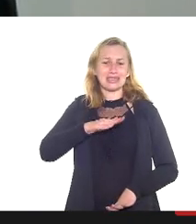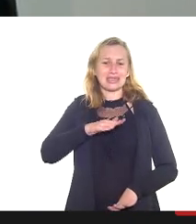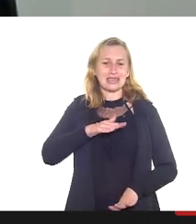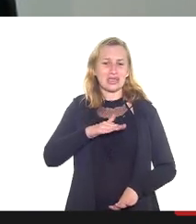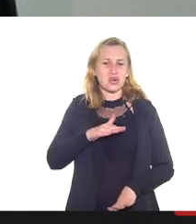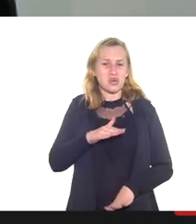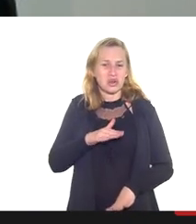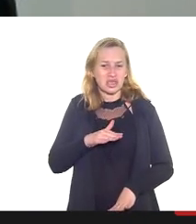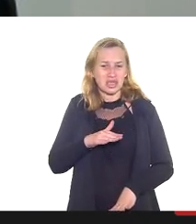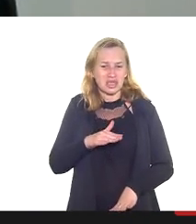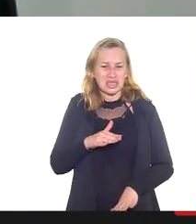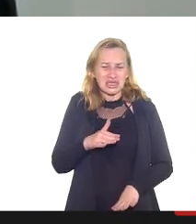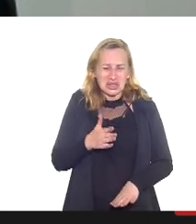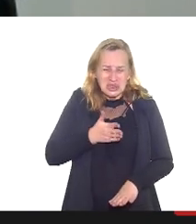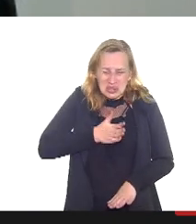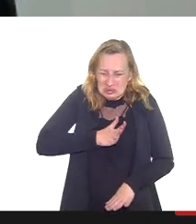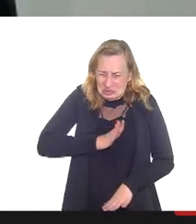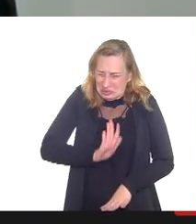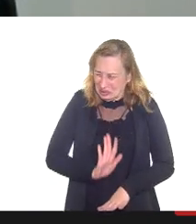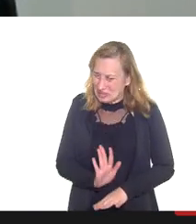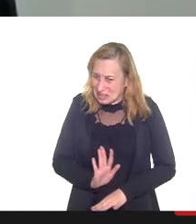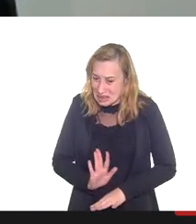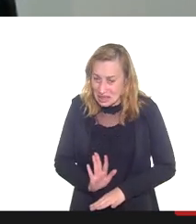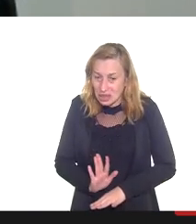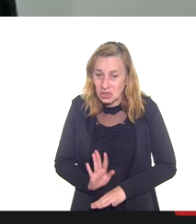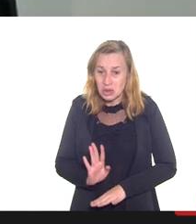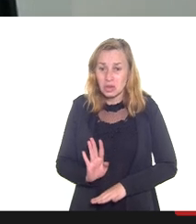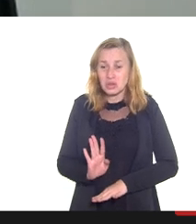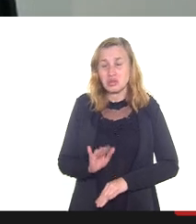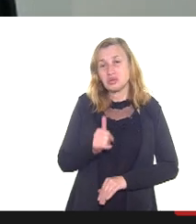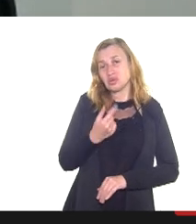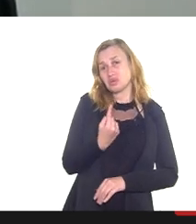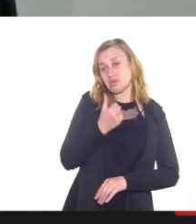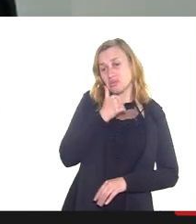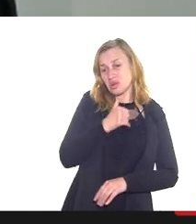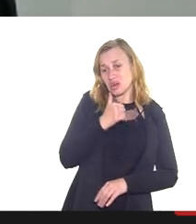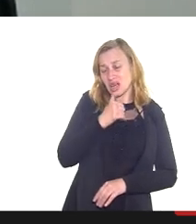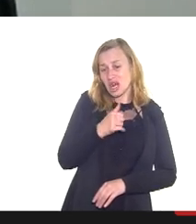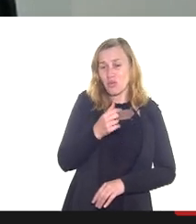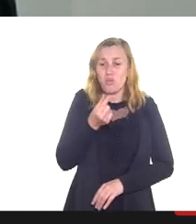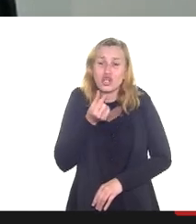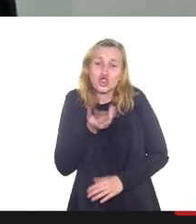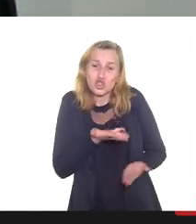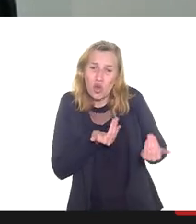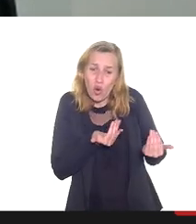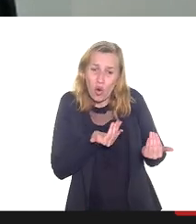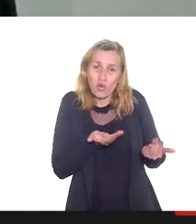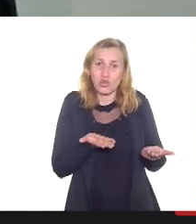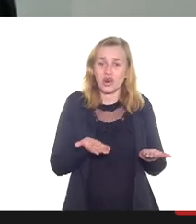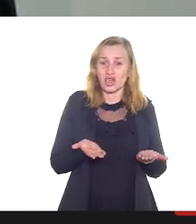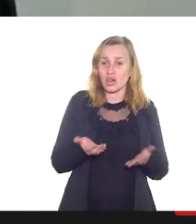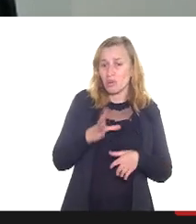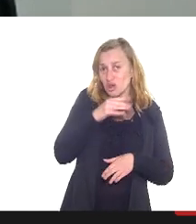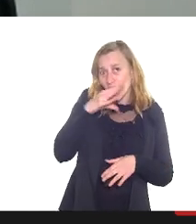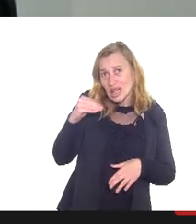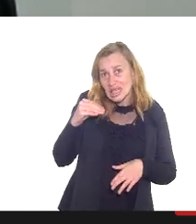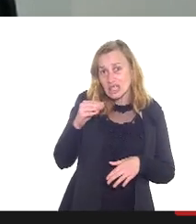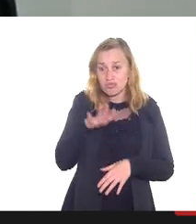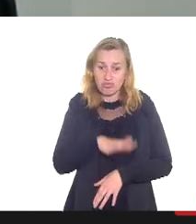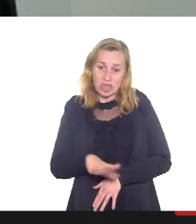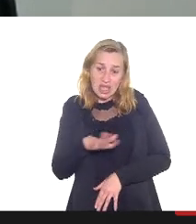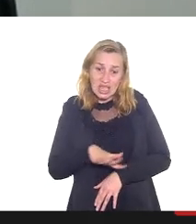hediondo, nojento, repugnante contra uma mulher, contra uma jovem, contra um adolescente, contra uma